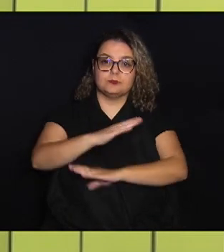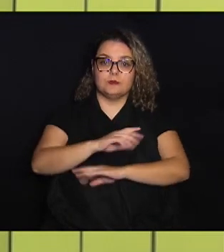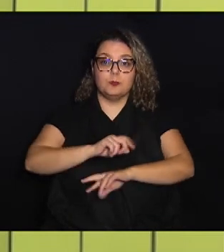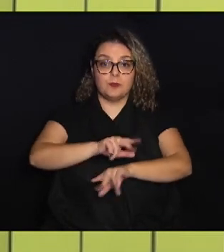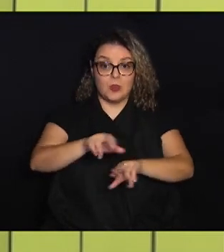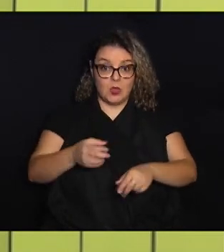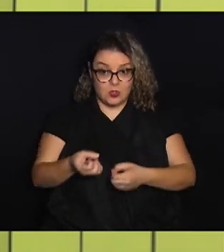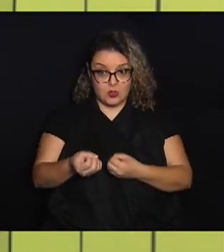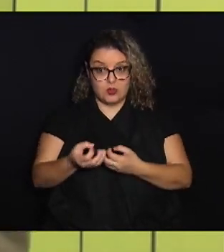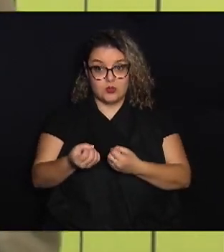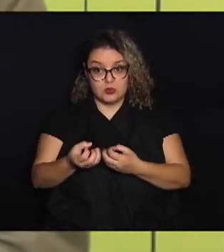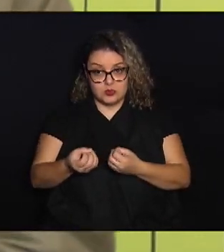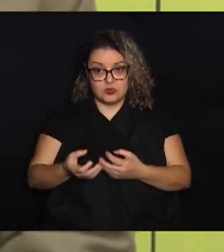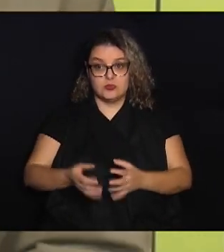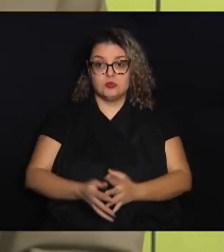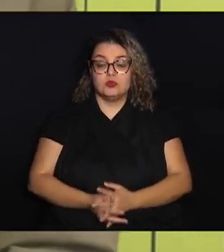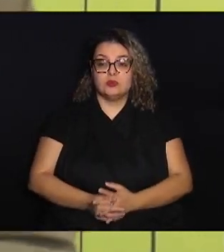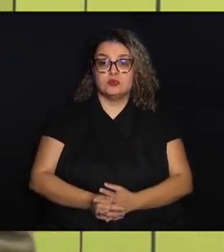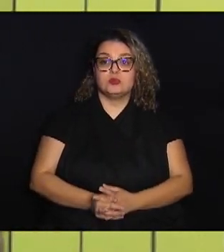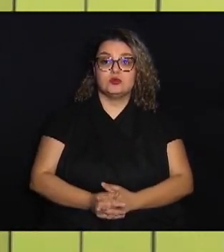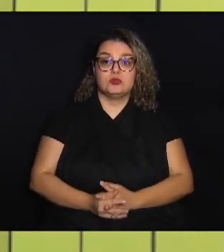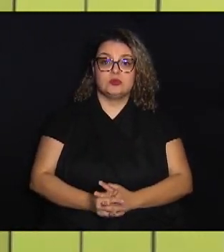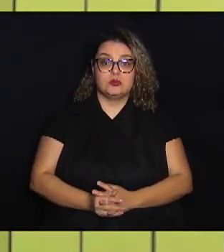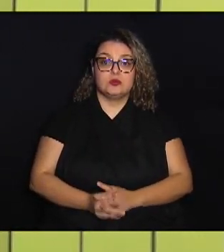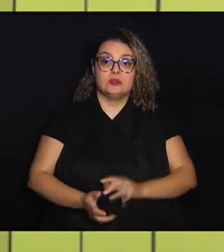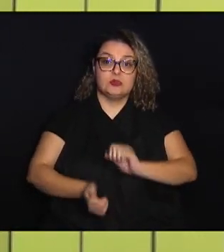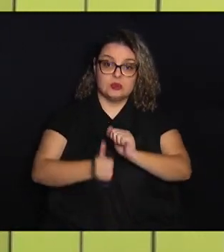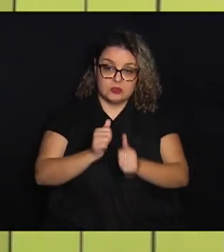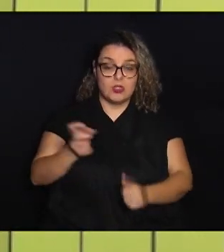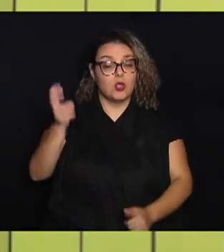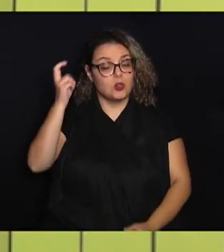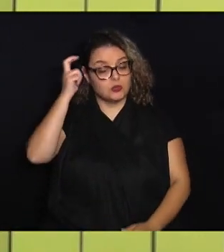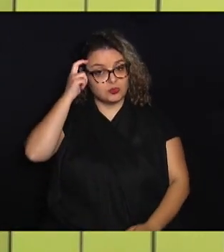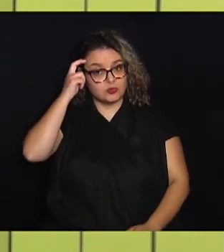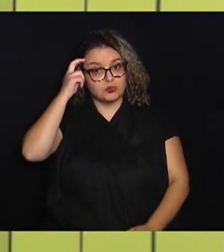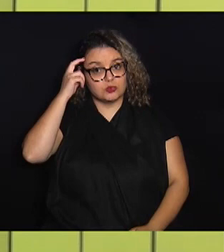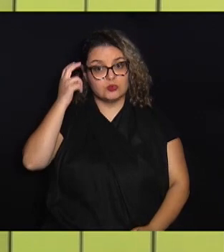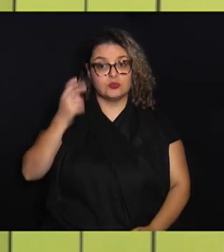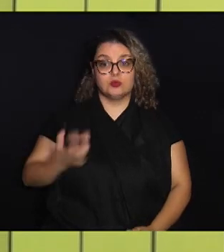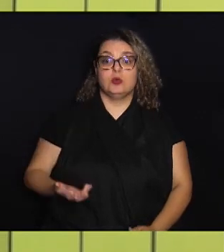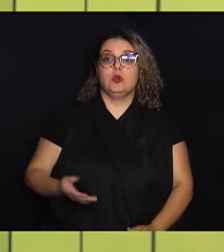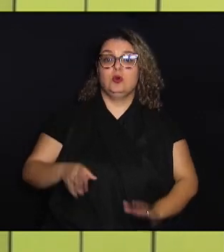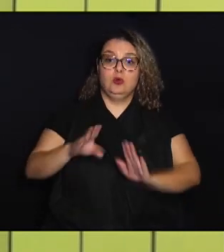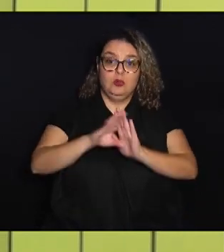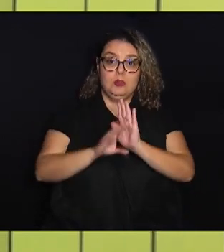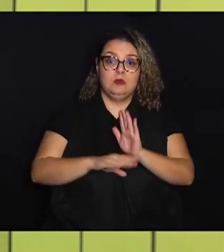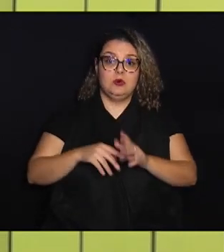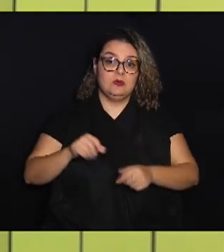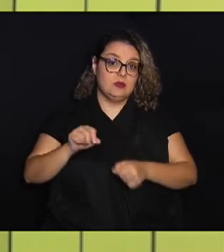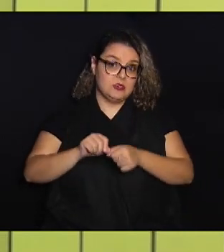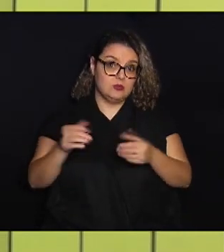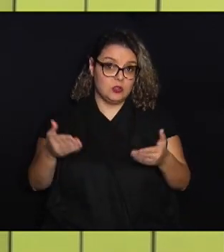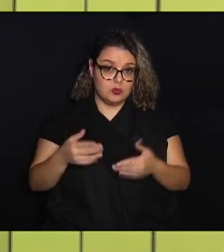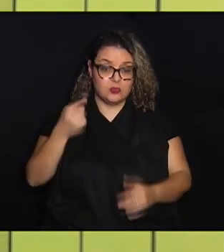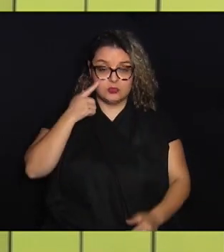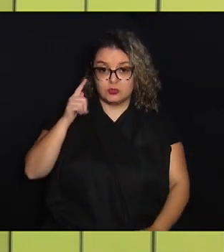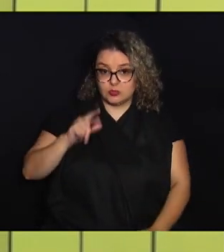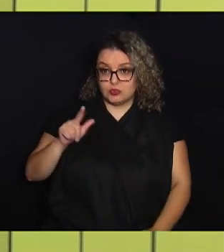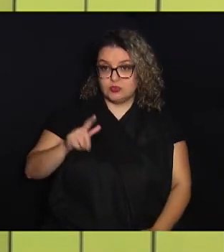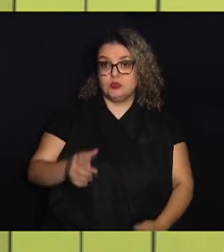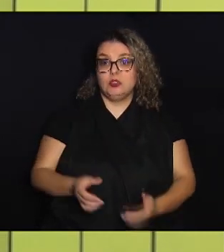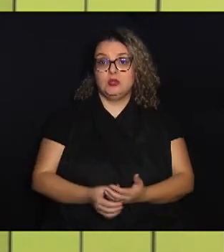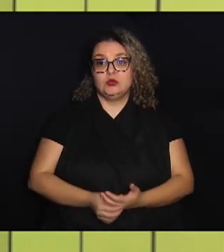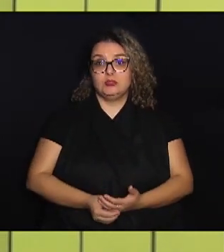várias informações, né? Tem esporte, tem cultura, tem o programa que nós estamos fazendo hoje, evidentemente, né,